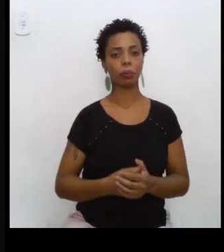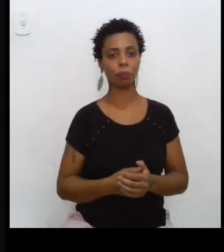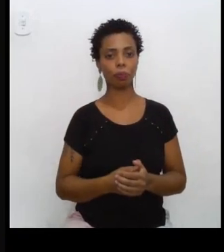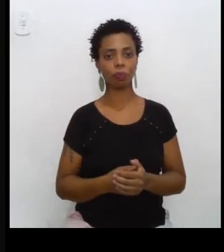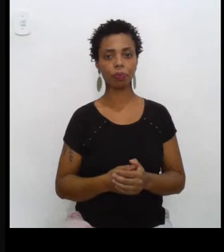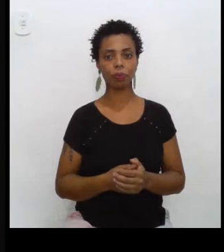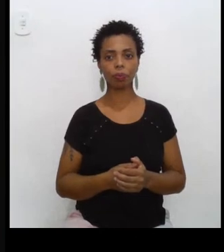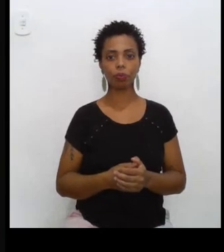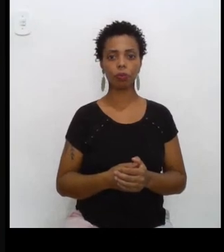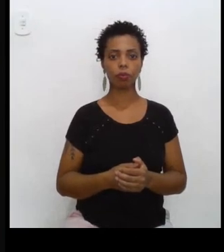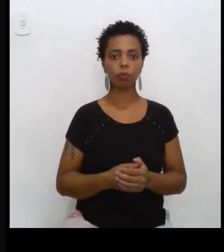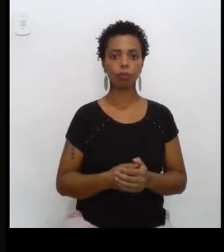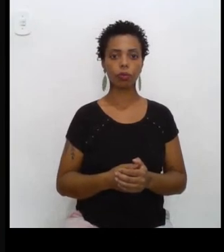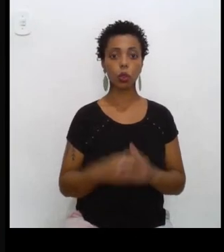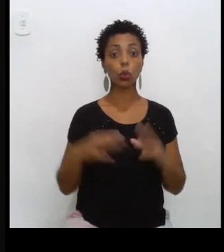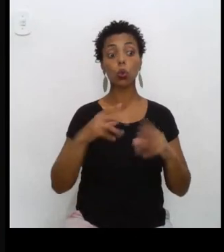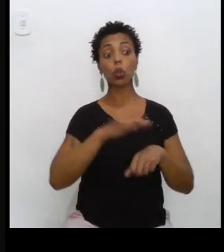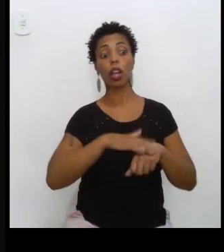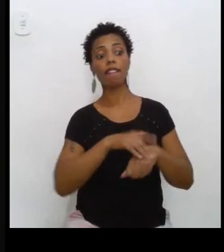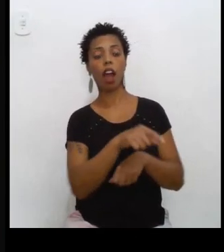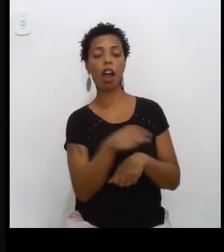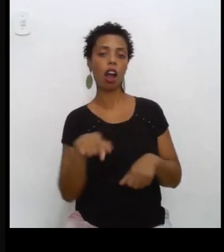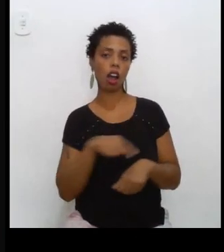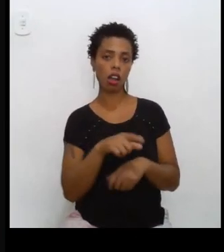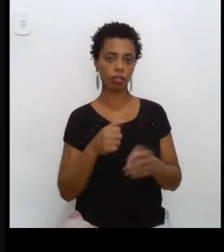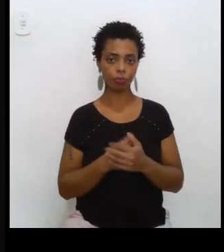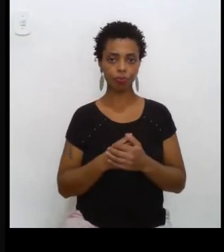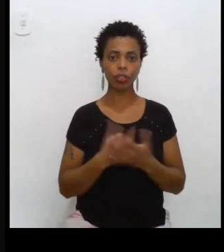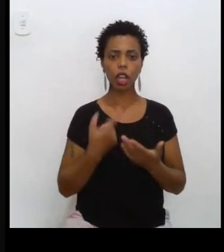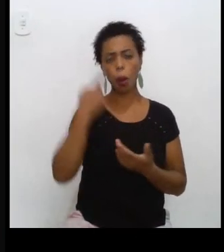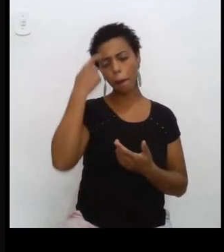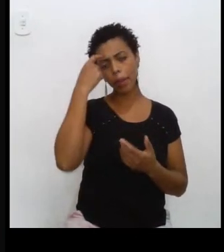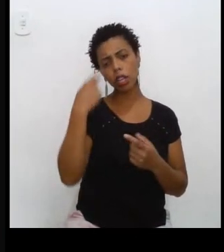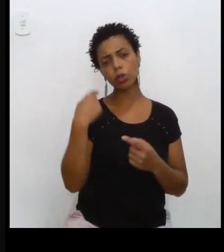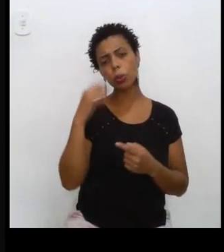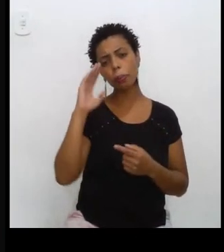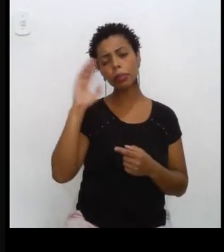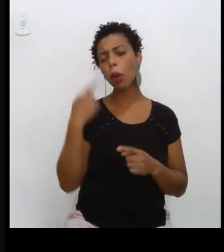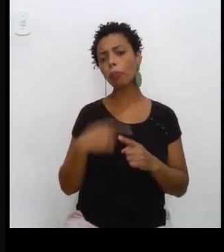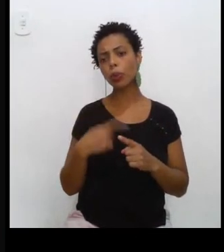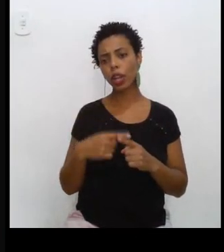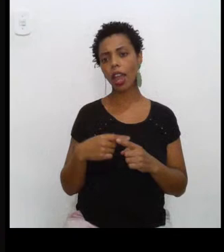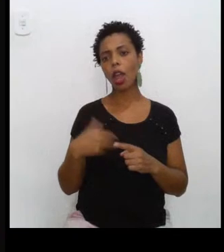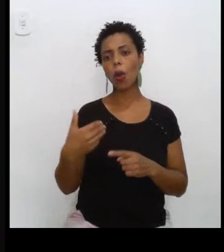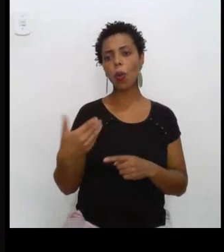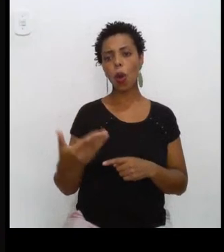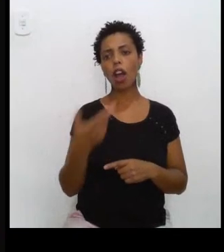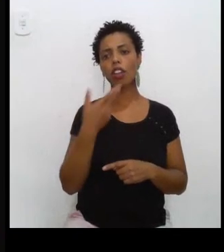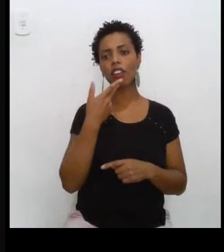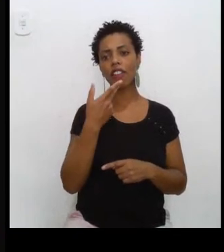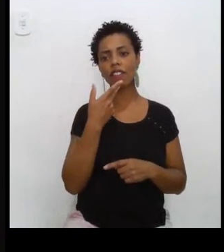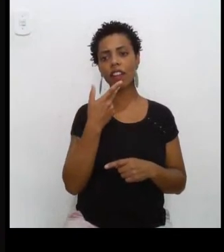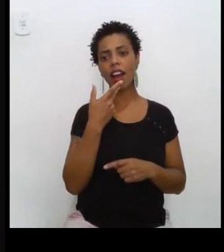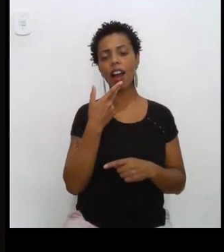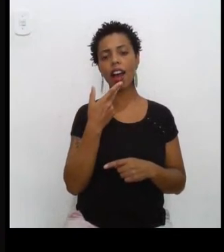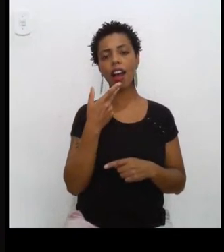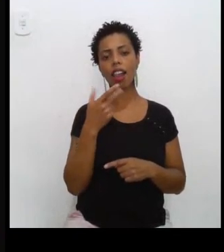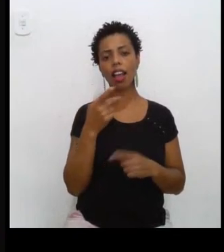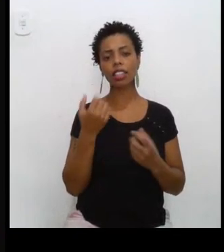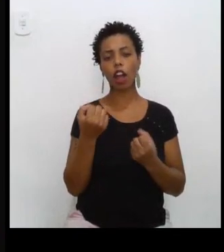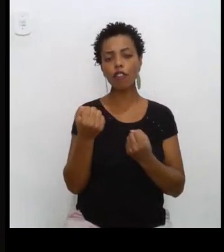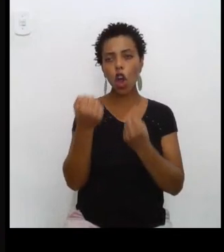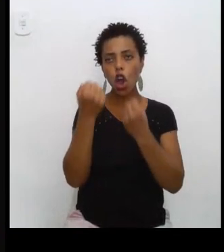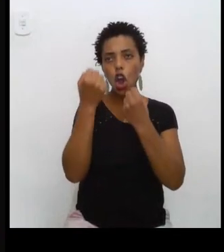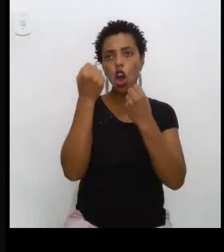do Chile enfim que ele faz e eu e sobretudo porque quando a gente fala de dessas bolsas criativas